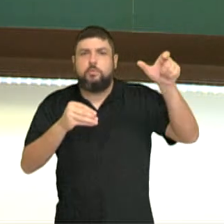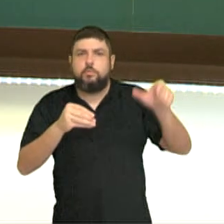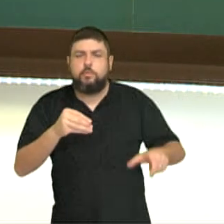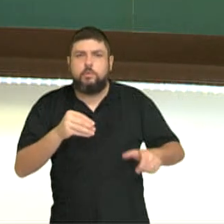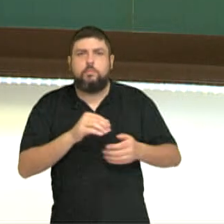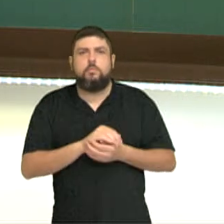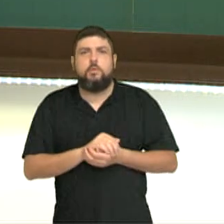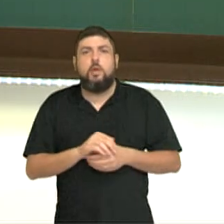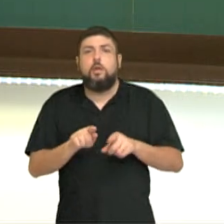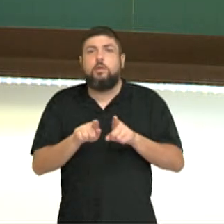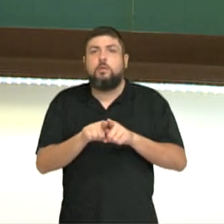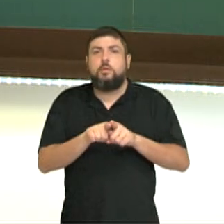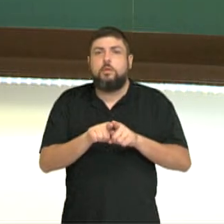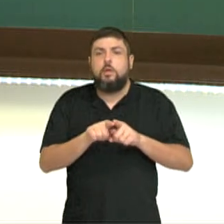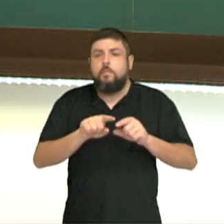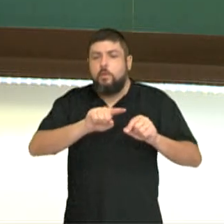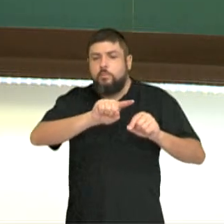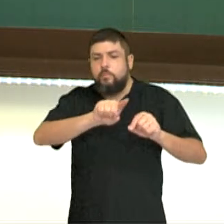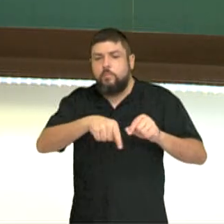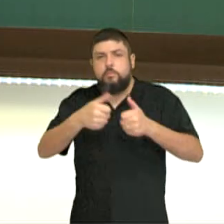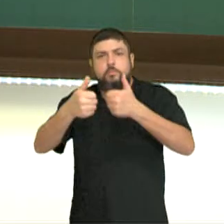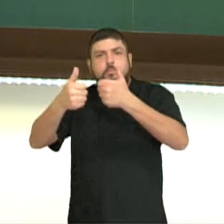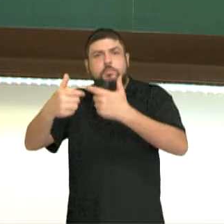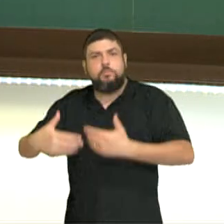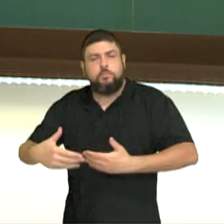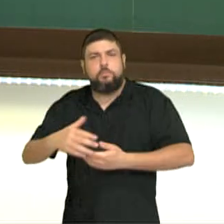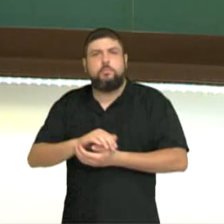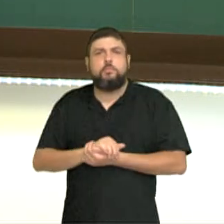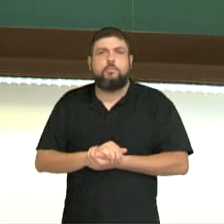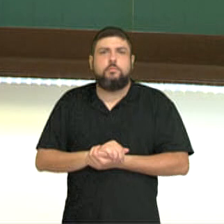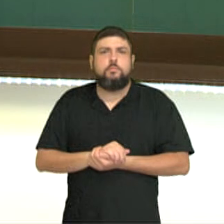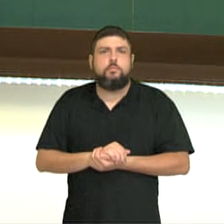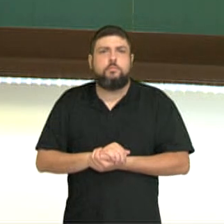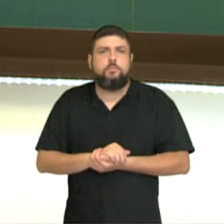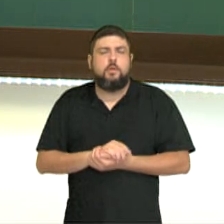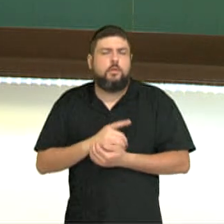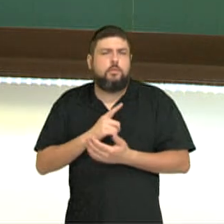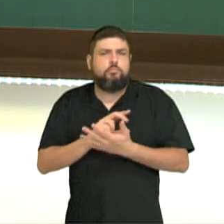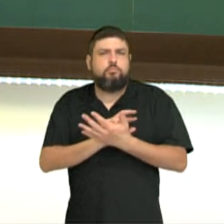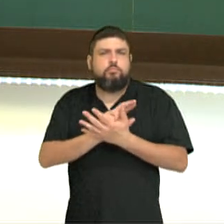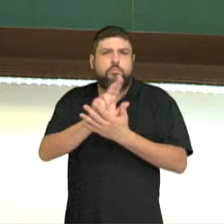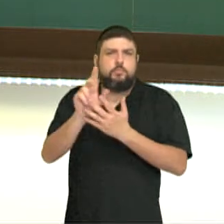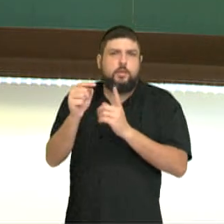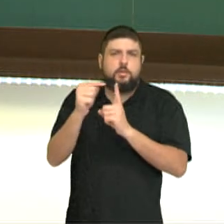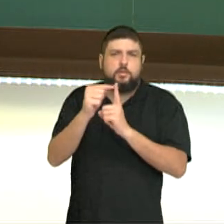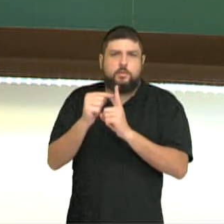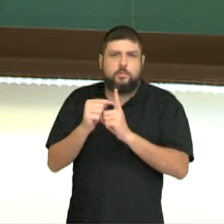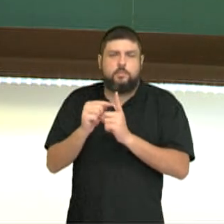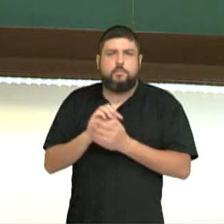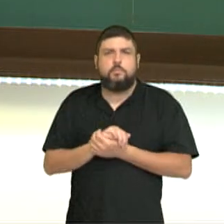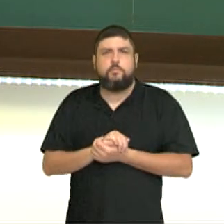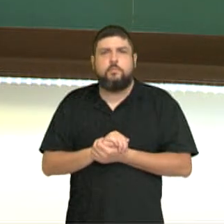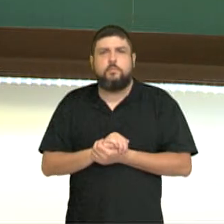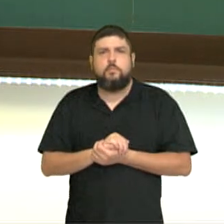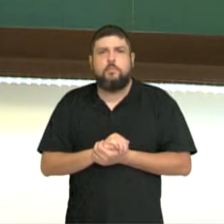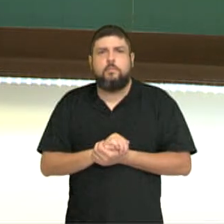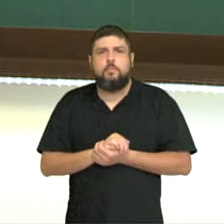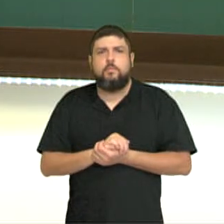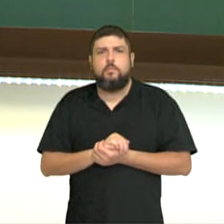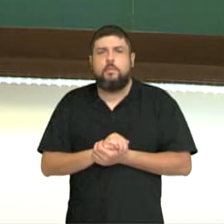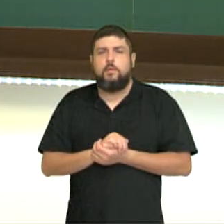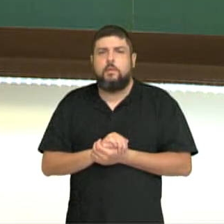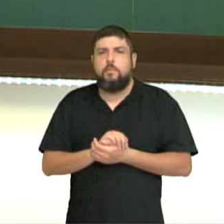que é uma explicação. Então, seriam esses tipos. A atividade 5, na letra